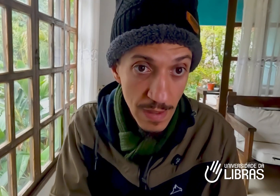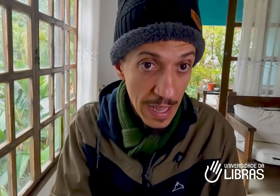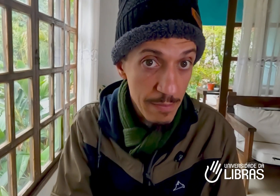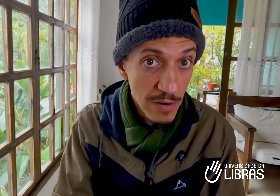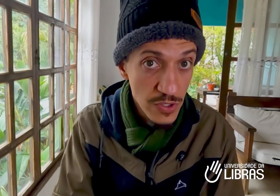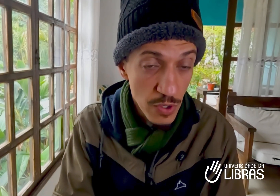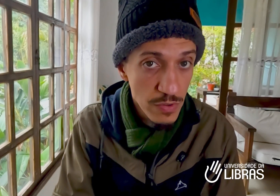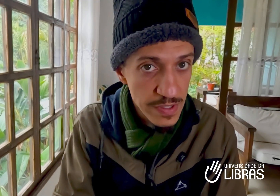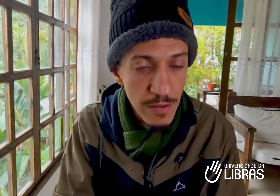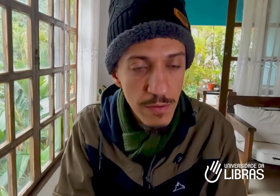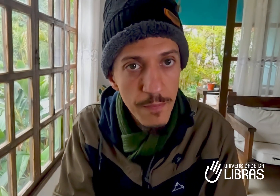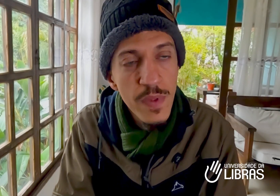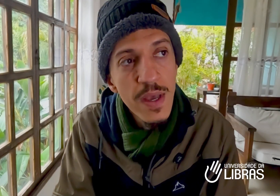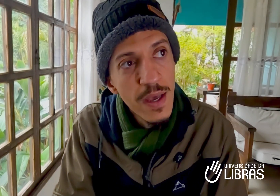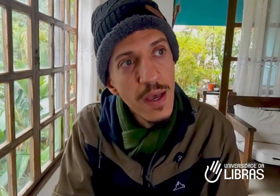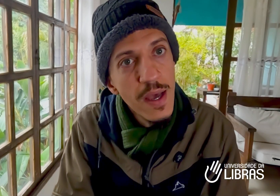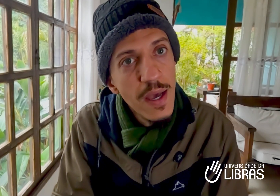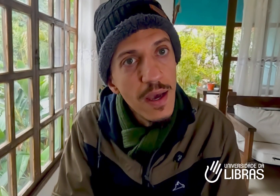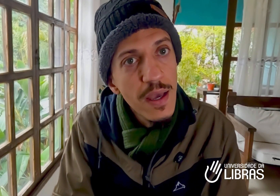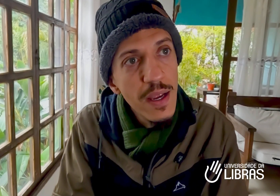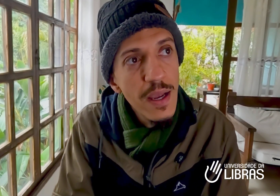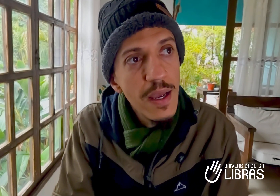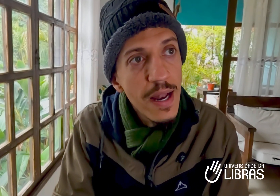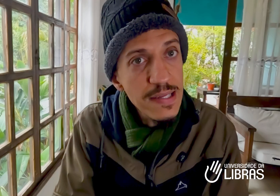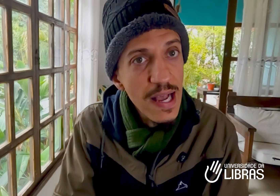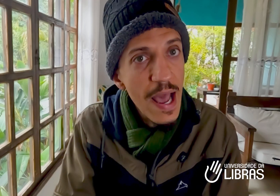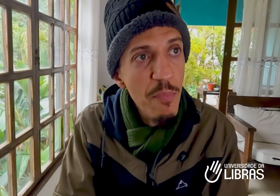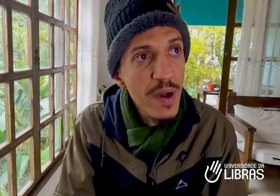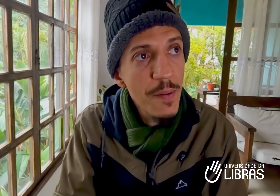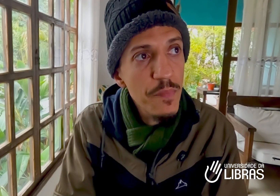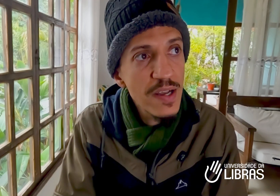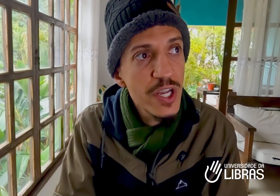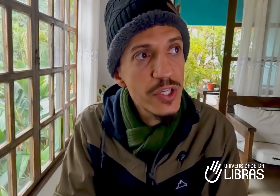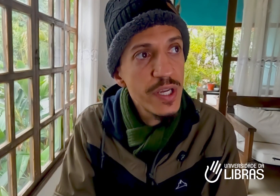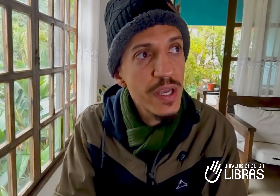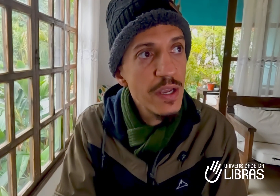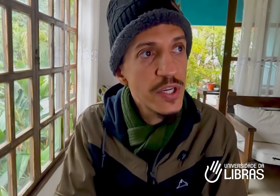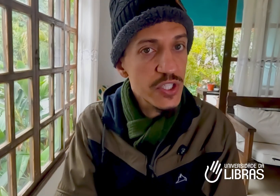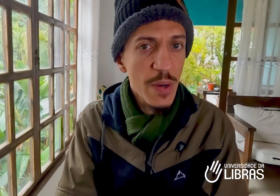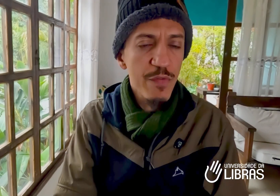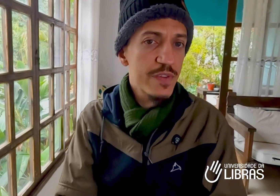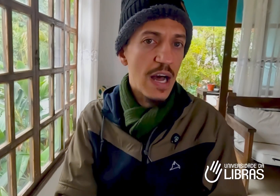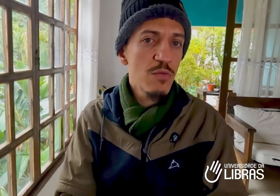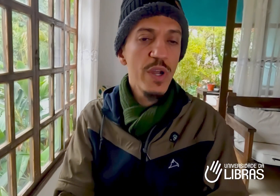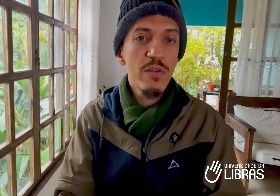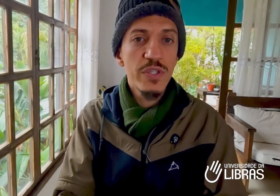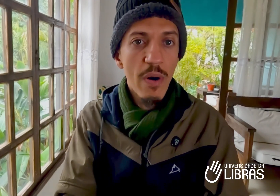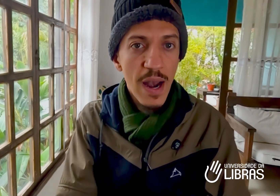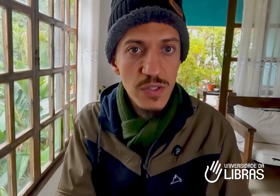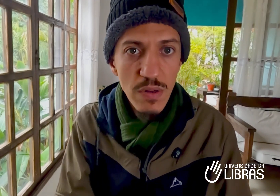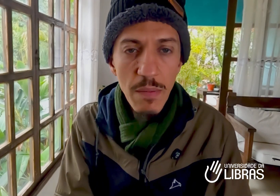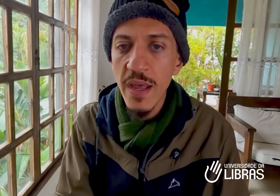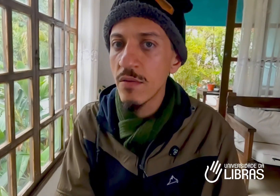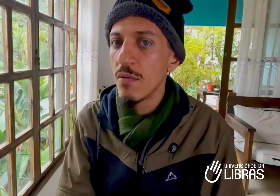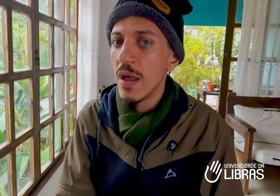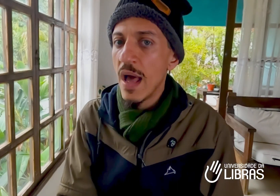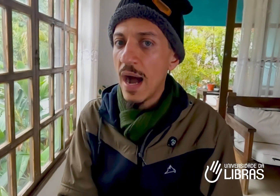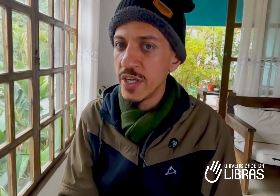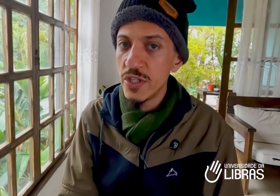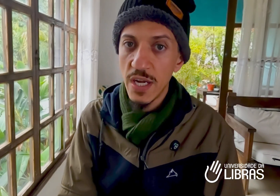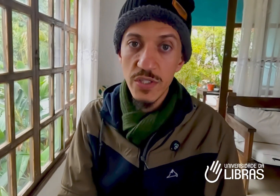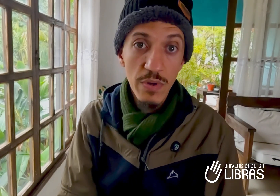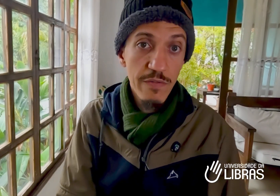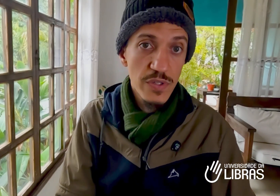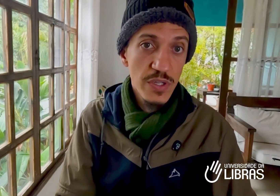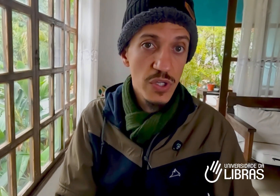shopping, lá em Belo Horizonte, no centro. E nessa época, a gente já tinha aprofundado muito já o relacionamento, a